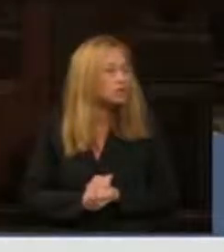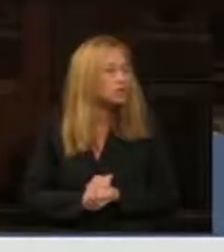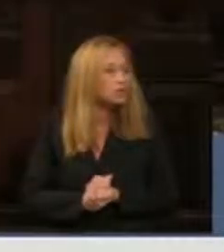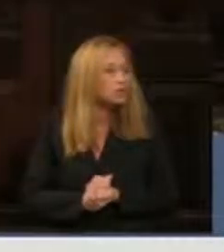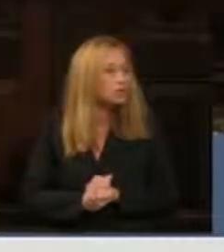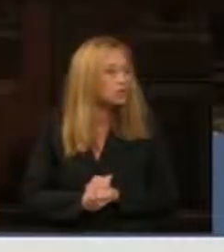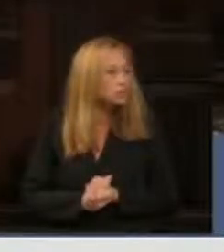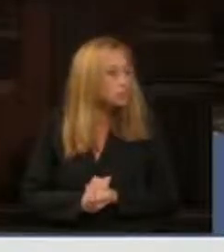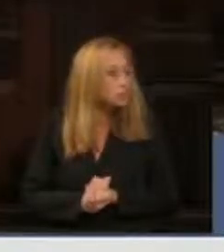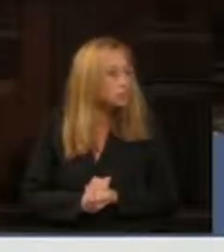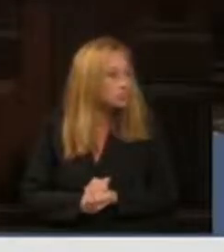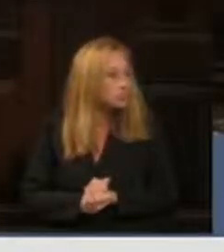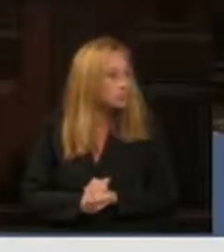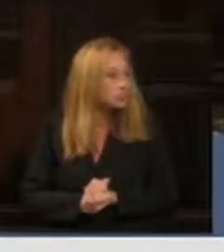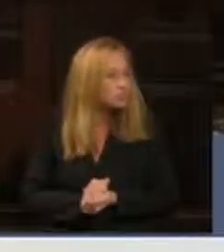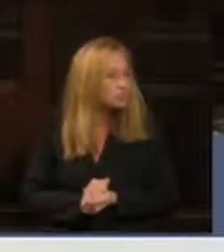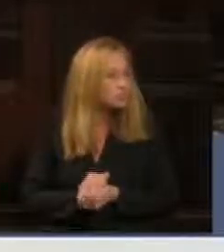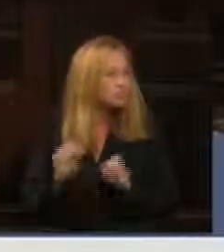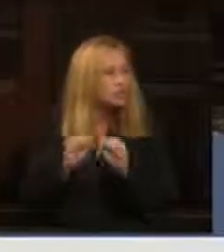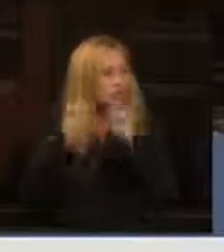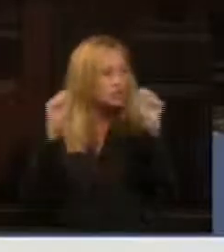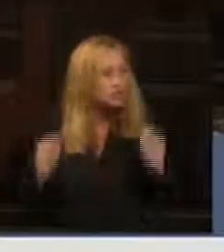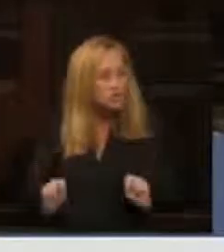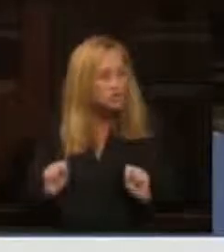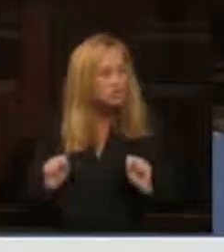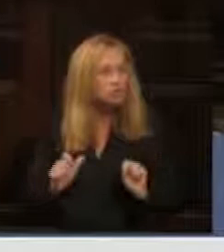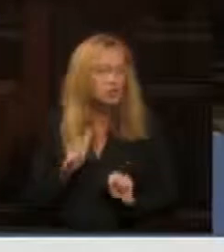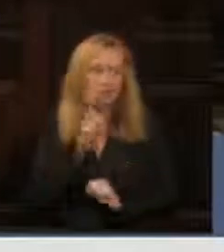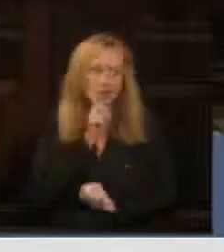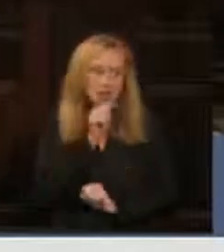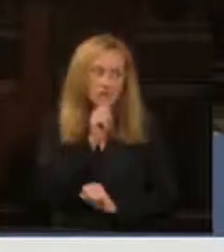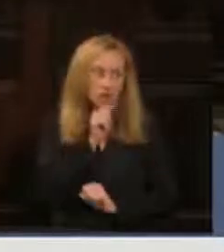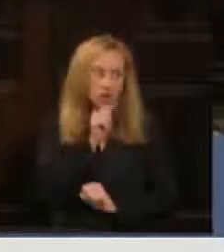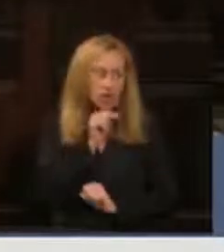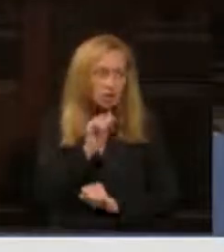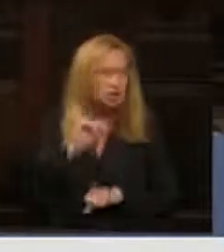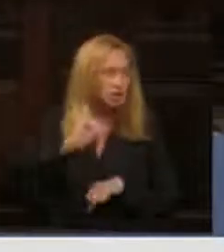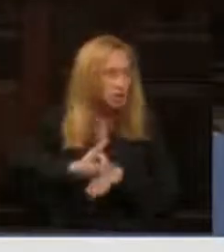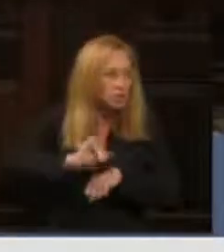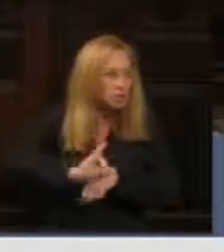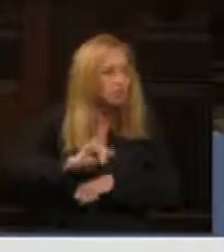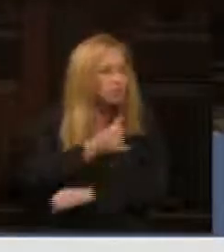cortada pelo sistema de abastecimento de água da capital do Rio de